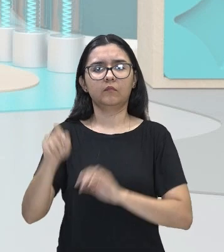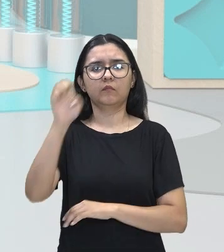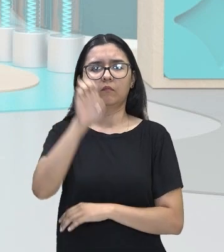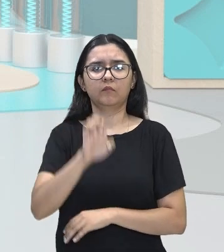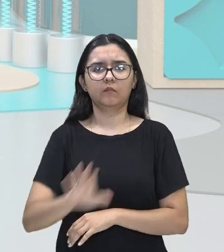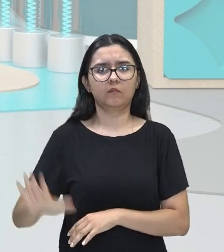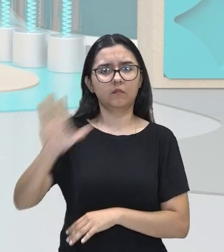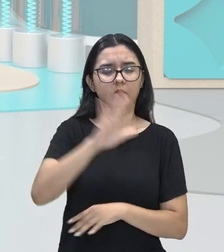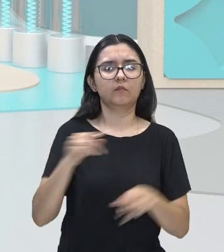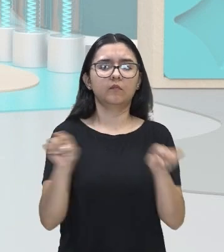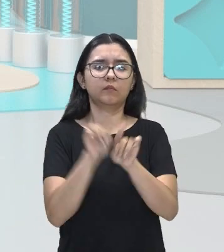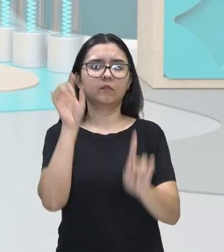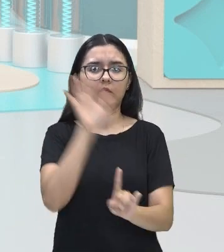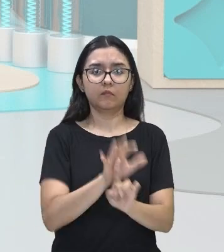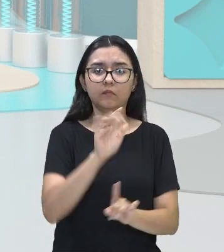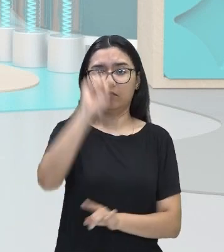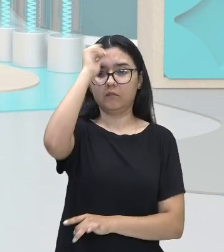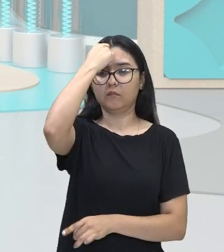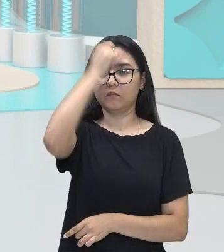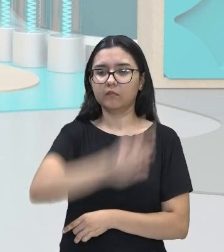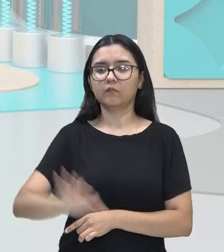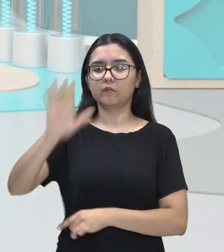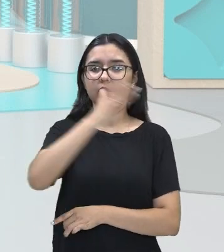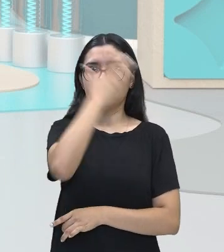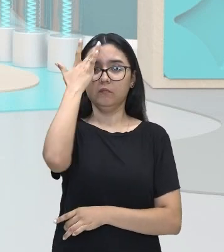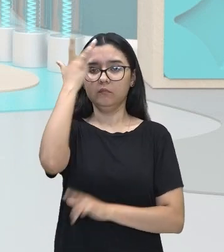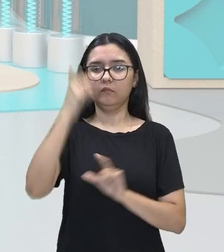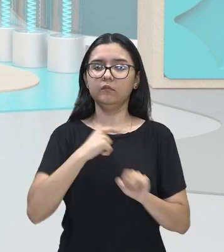tem também a influência africana daqueles que vieram